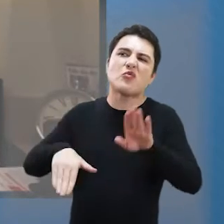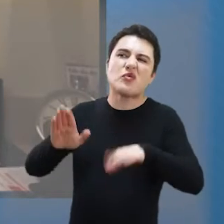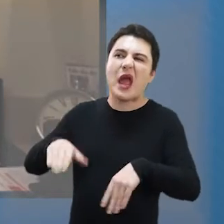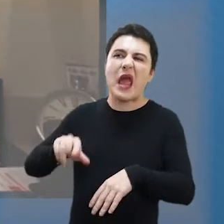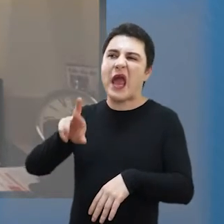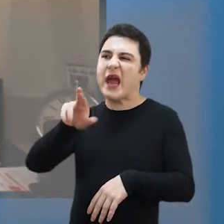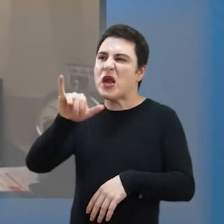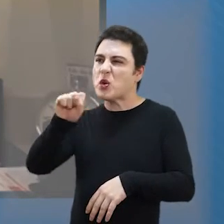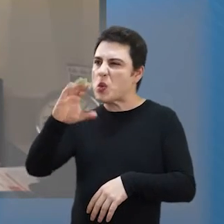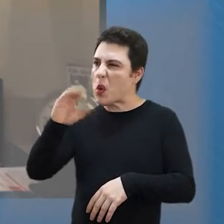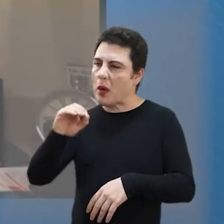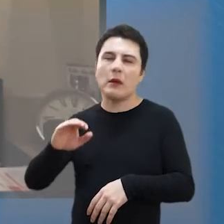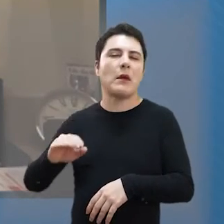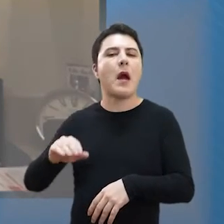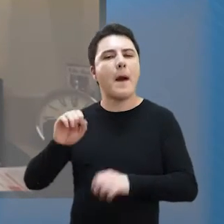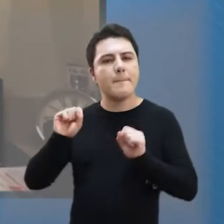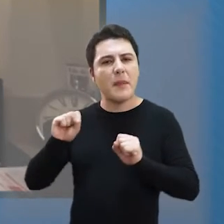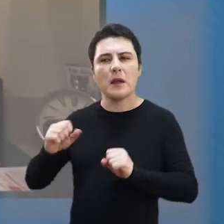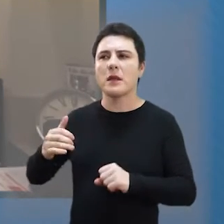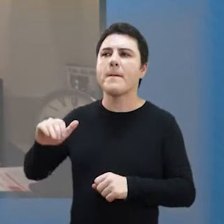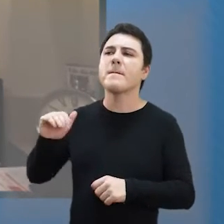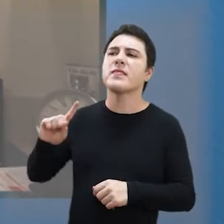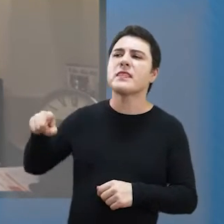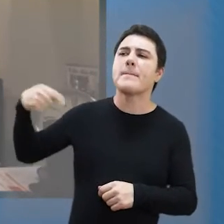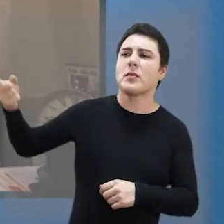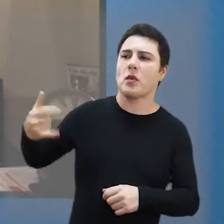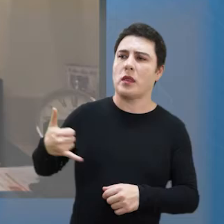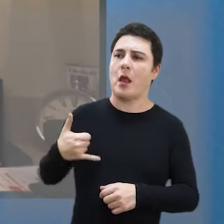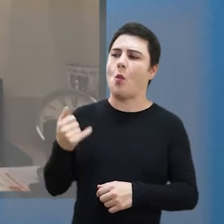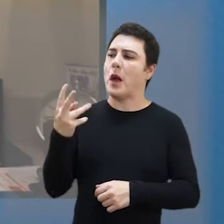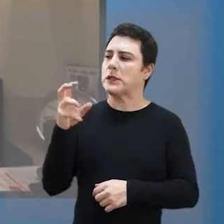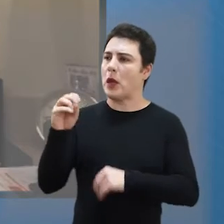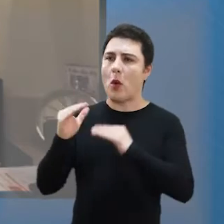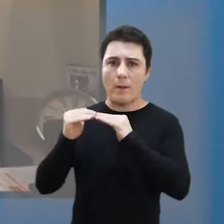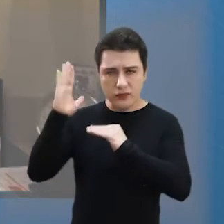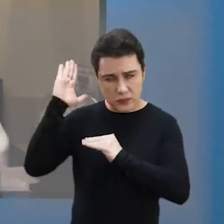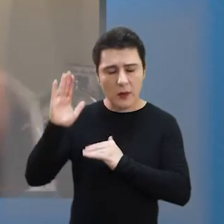fatores de risco, ele começa a fazer o exame de toque a partir dos 45 anos de